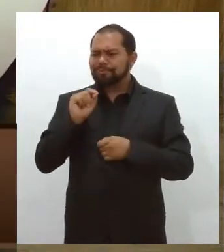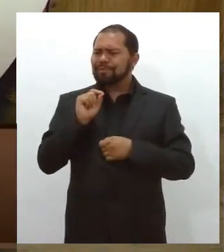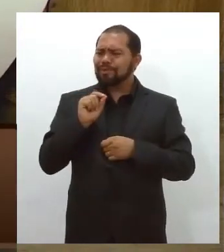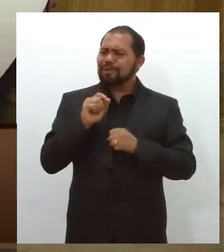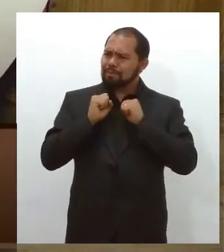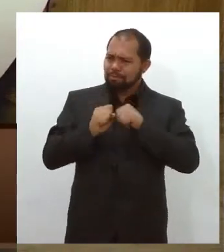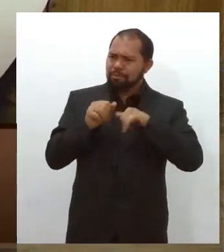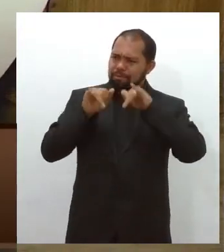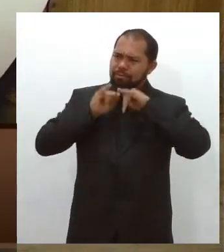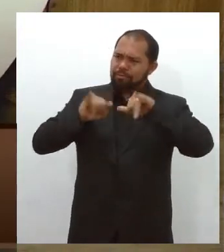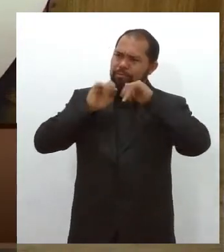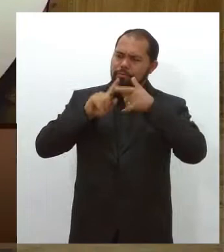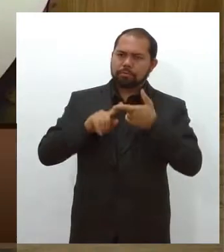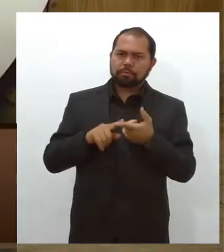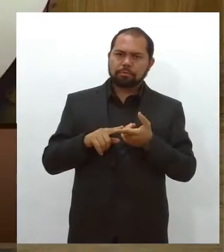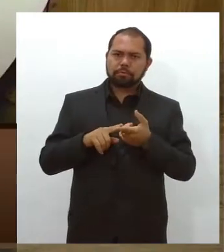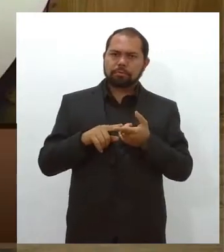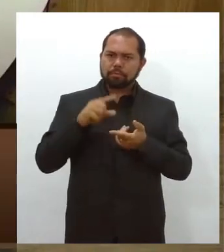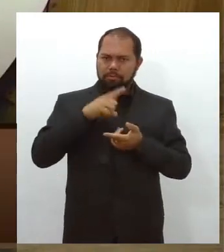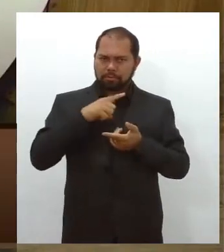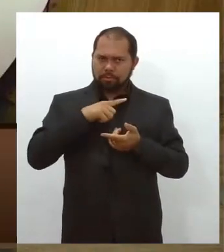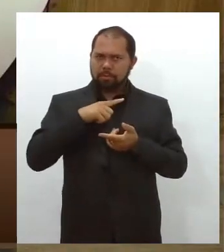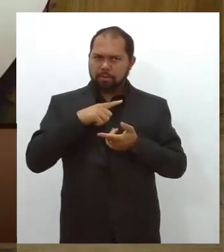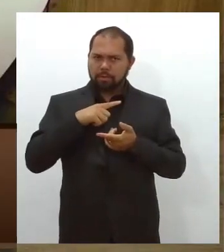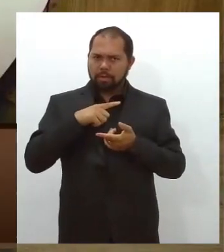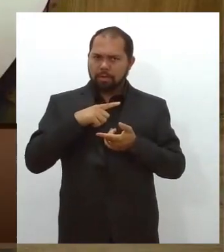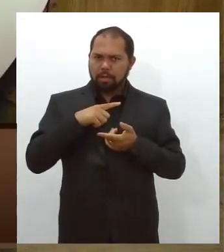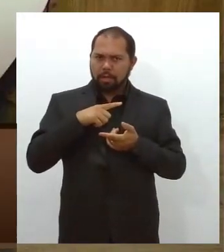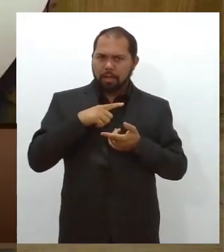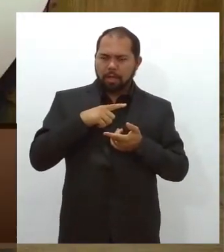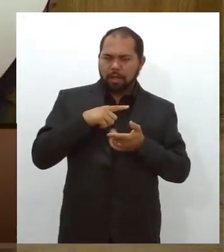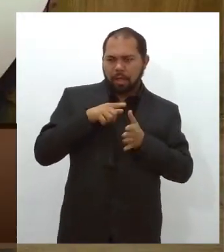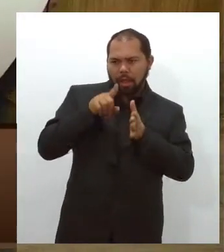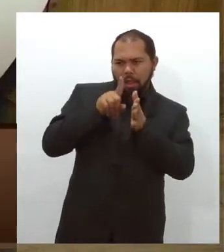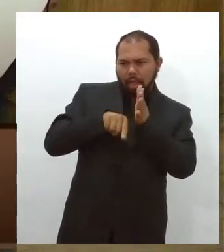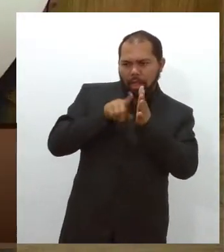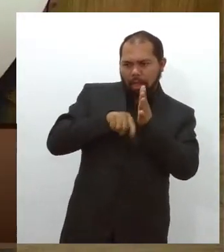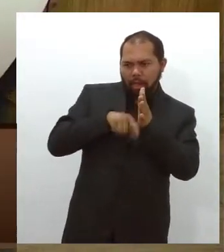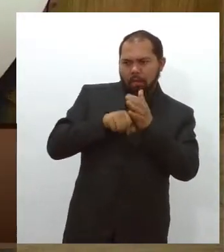que evite-se trote, evite-se a má-fé de quem está denunciando?